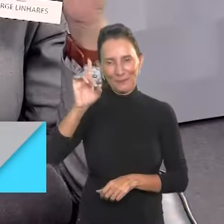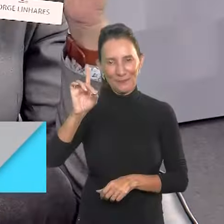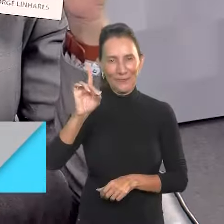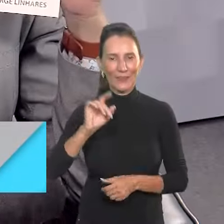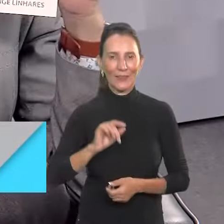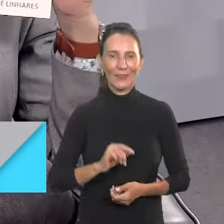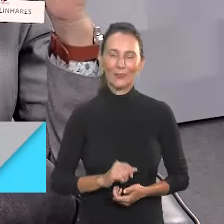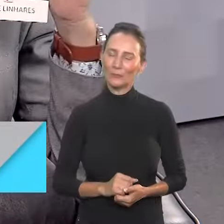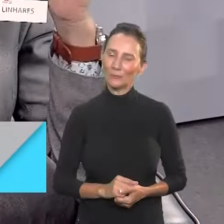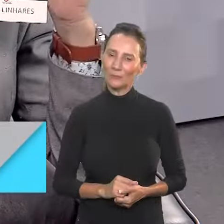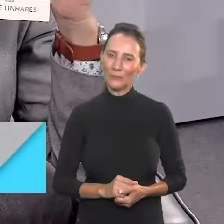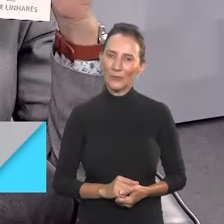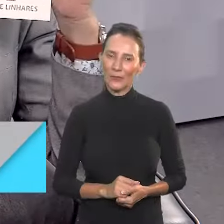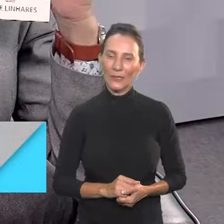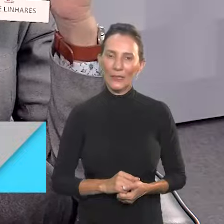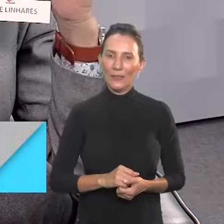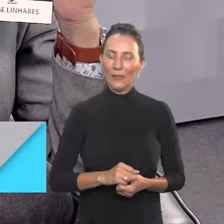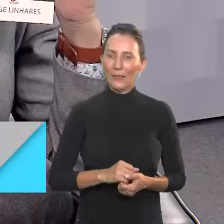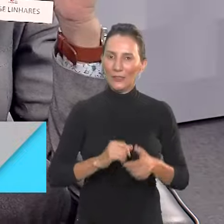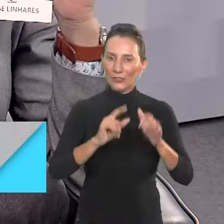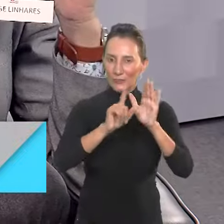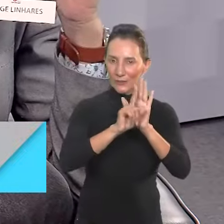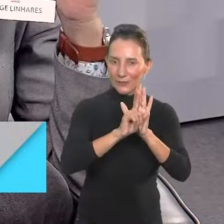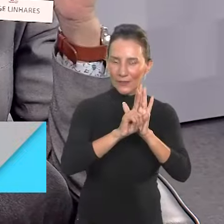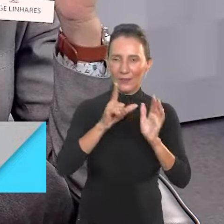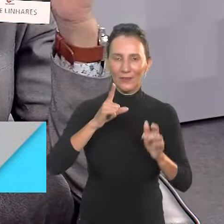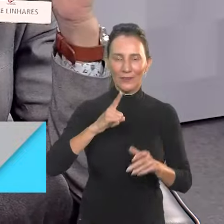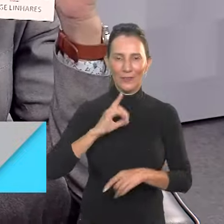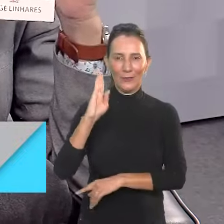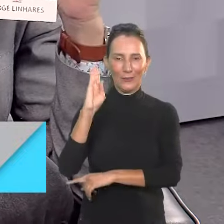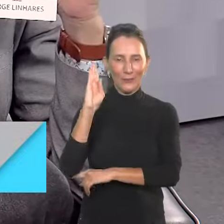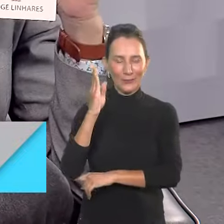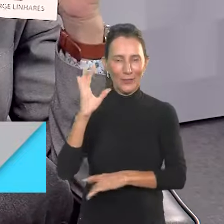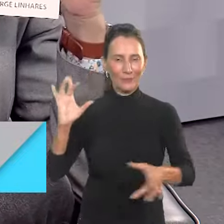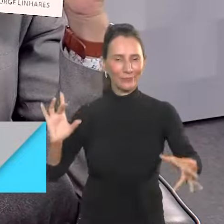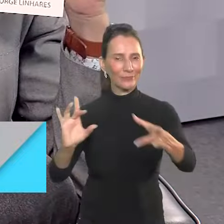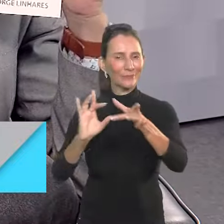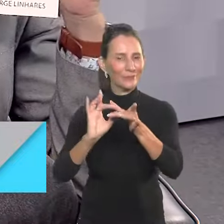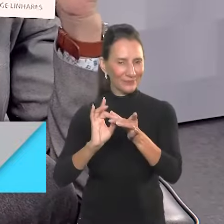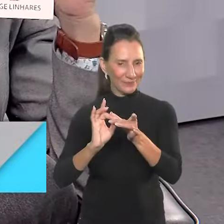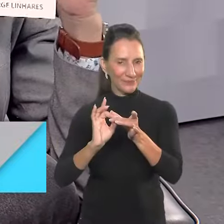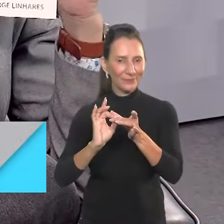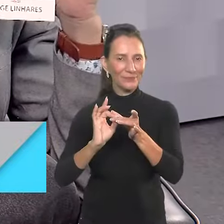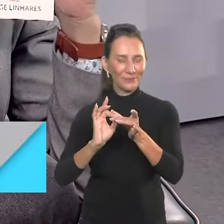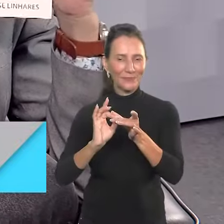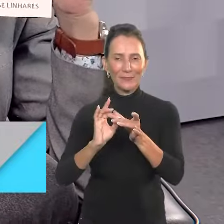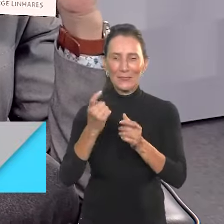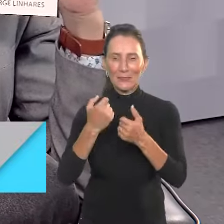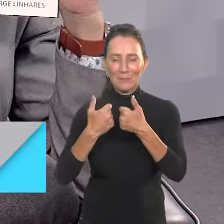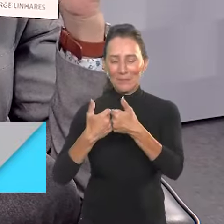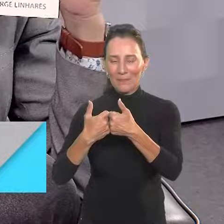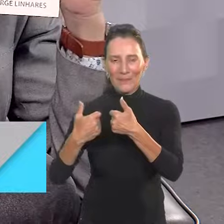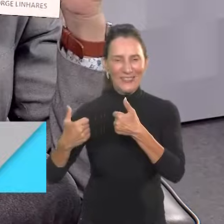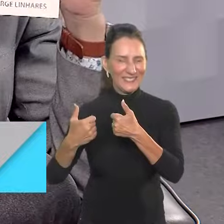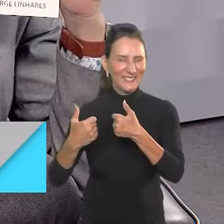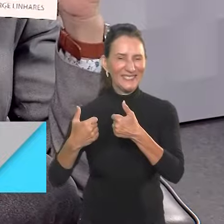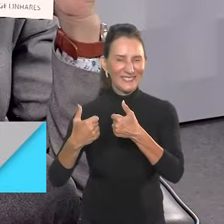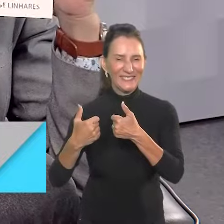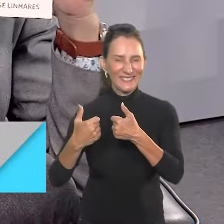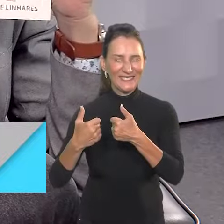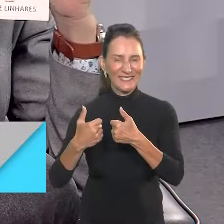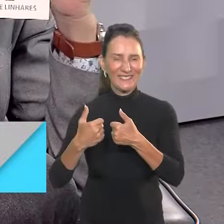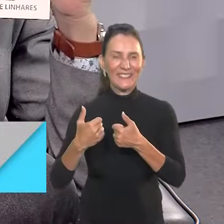vir, existem hotéis conveniados aqui com o Conselho de Pastores, a quarteirões de